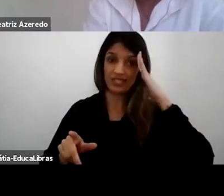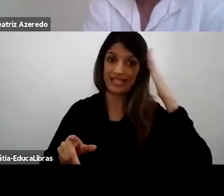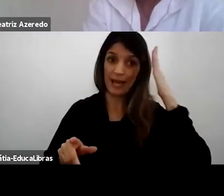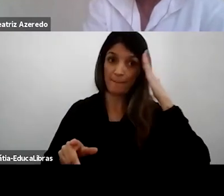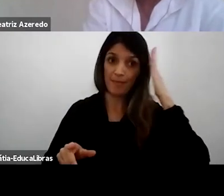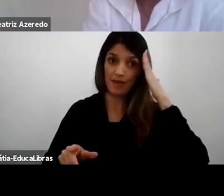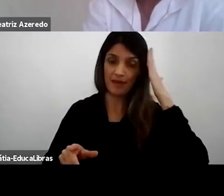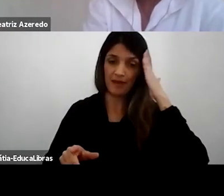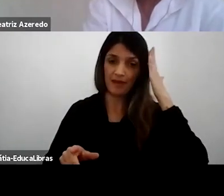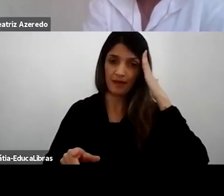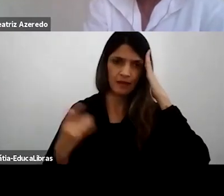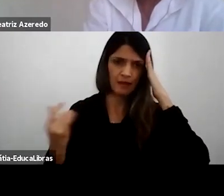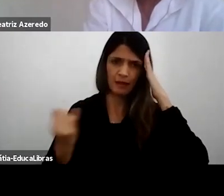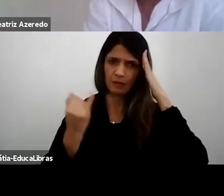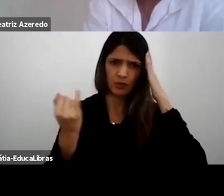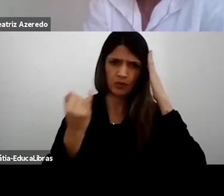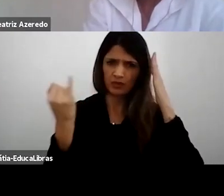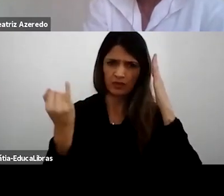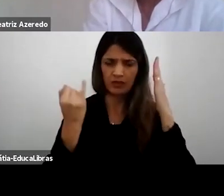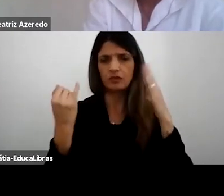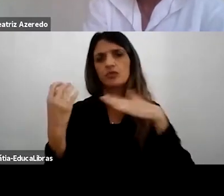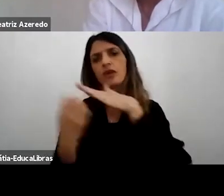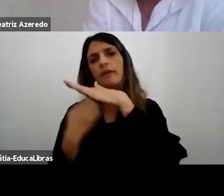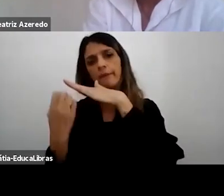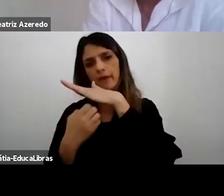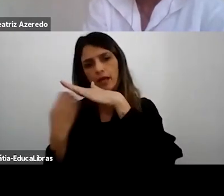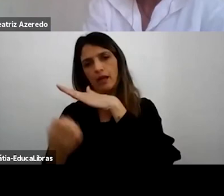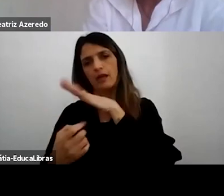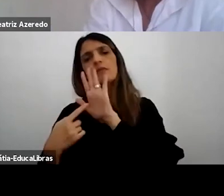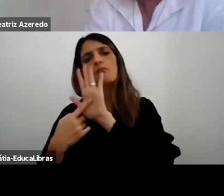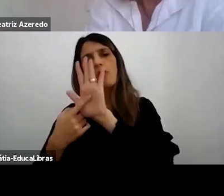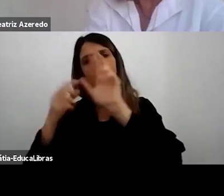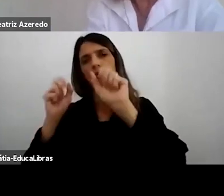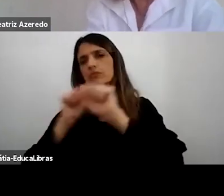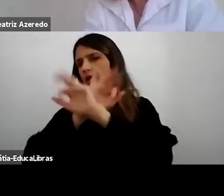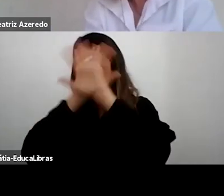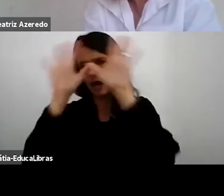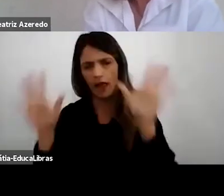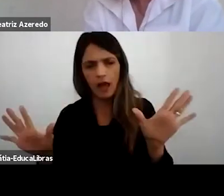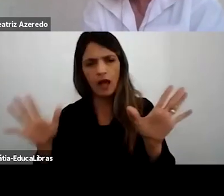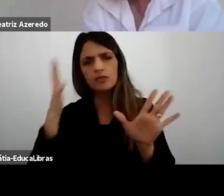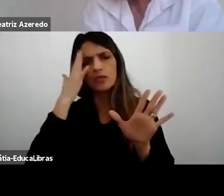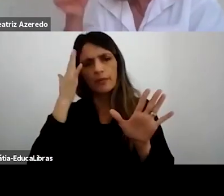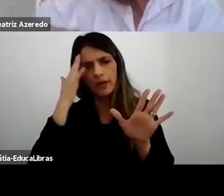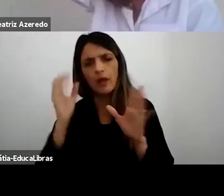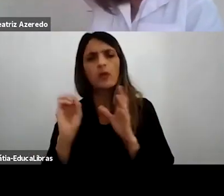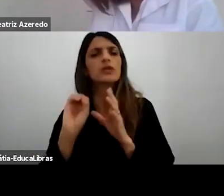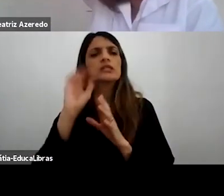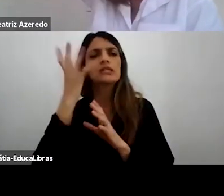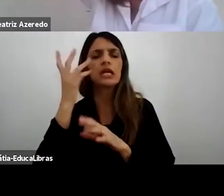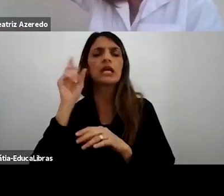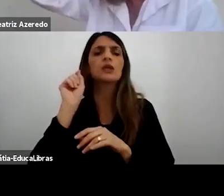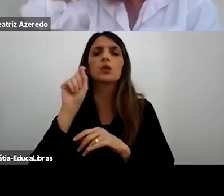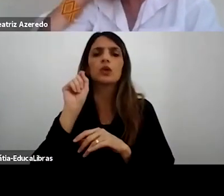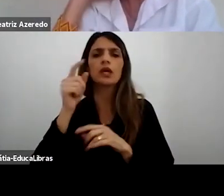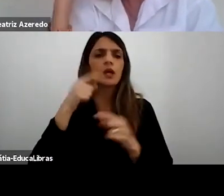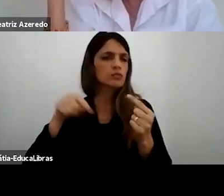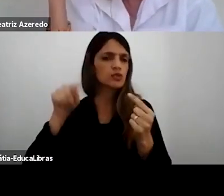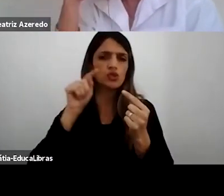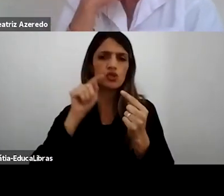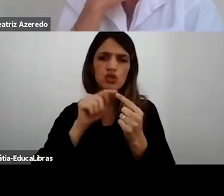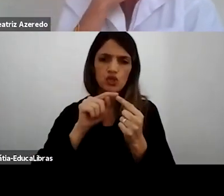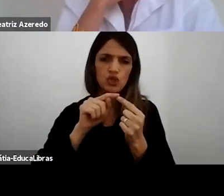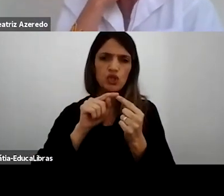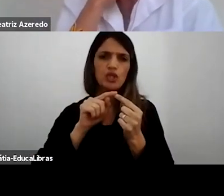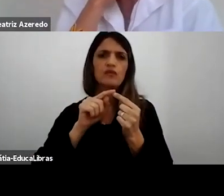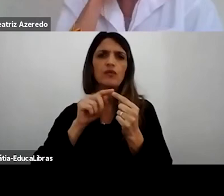É importantíssimo que as organizações sejam transparentes, que a gente saiba o que está acontecendo, que elas tenham metas, que a gente olhe para uma